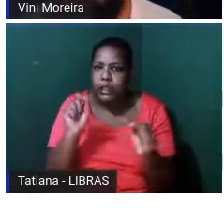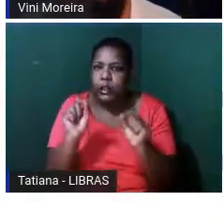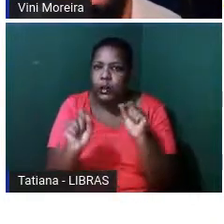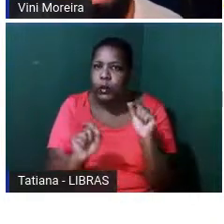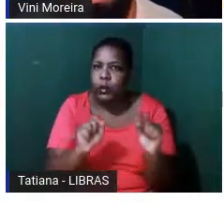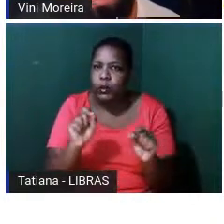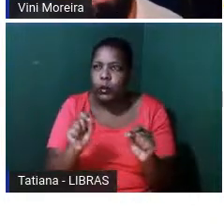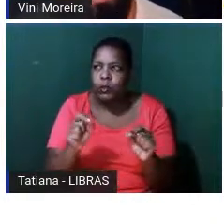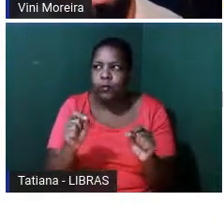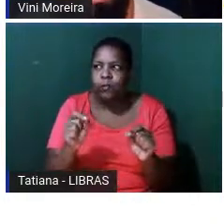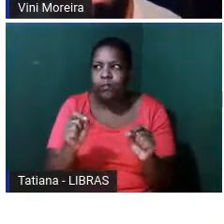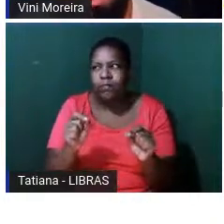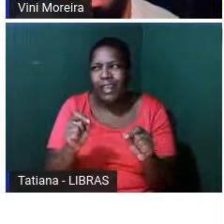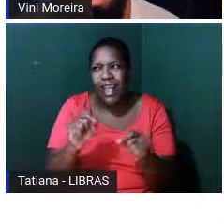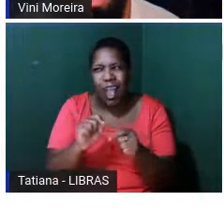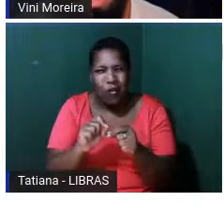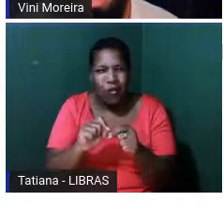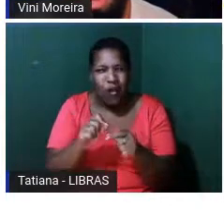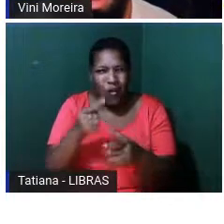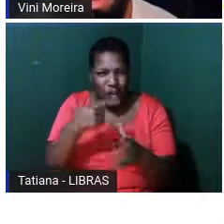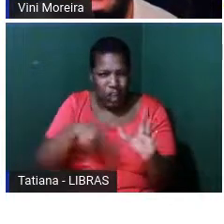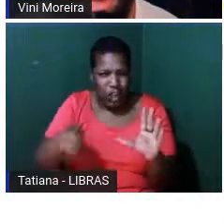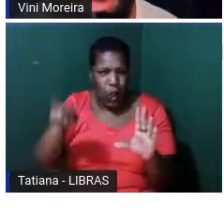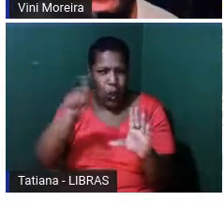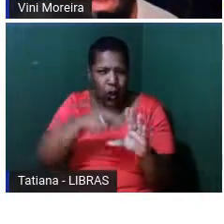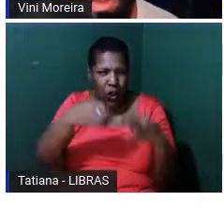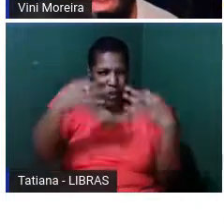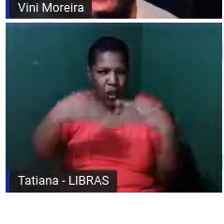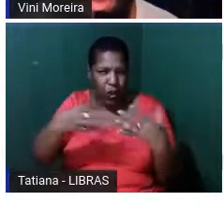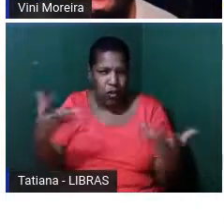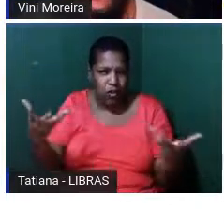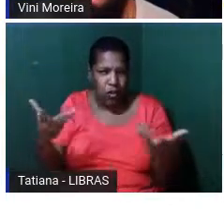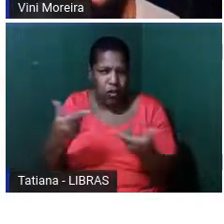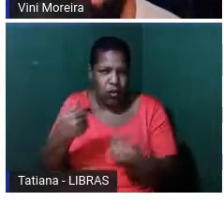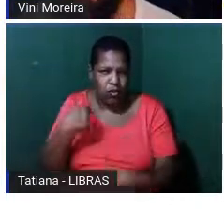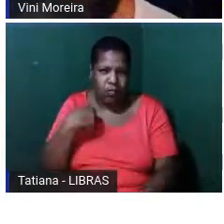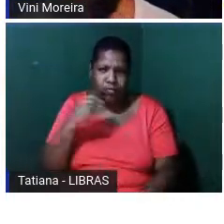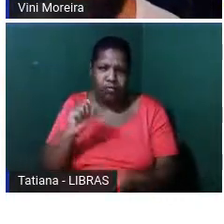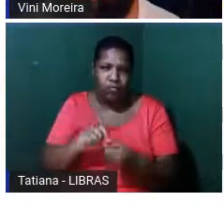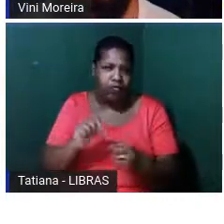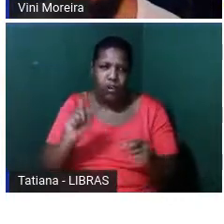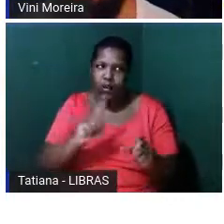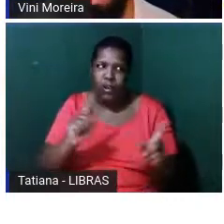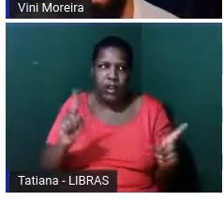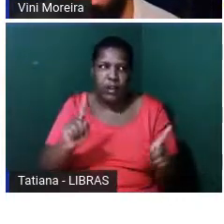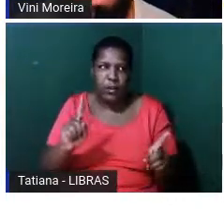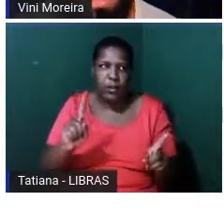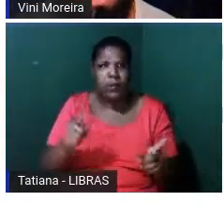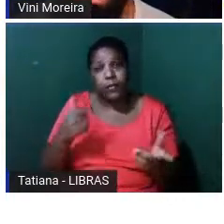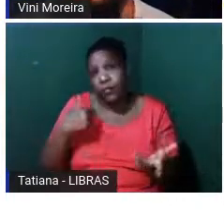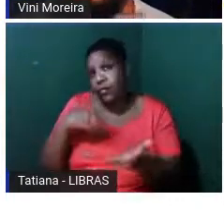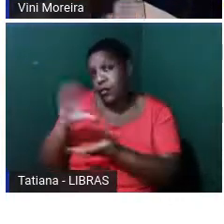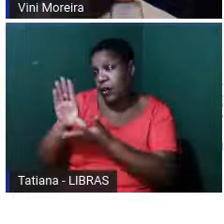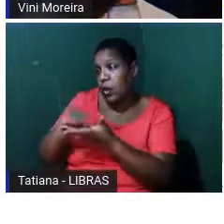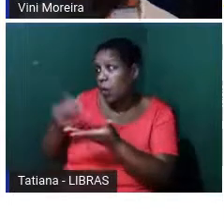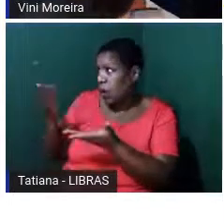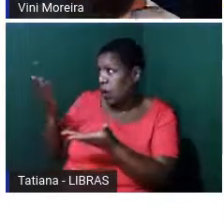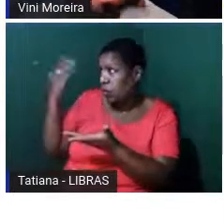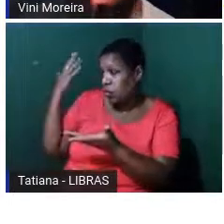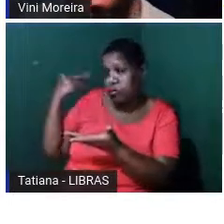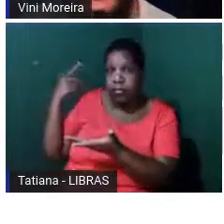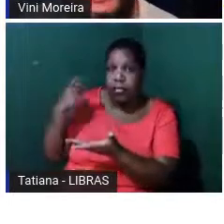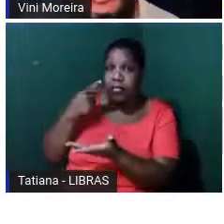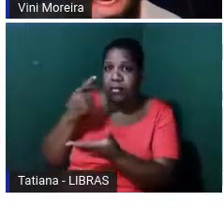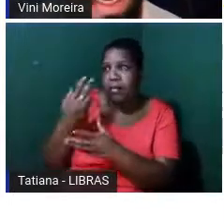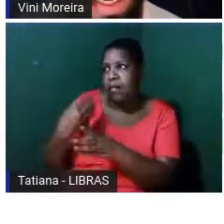você não vai recriar roda em todo o vídeo que você vai fazer se você não vai fazer alguns extremamente